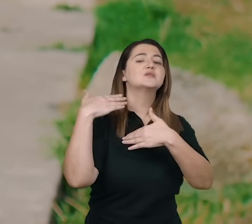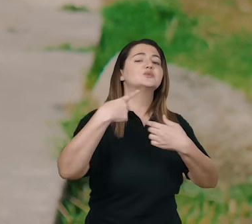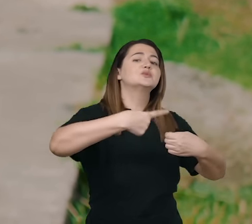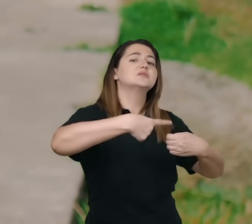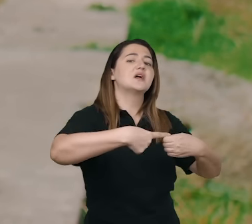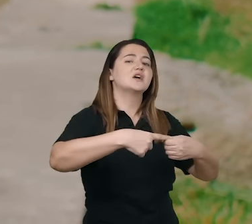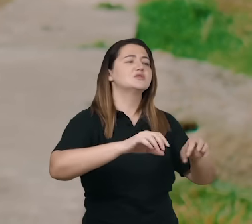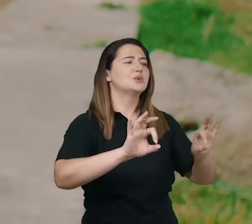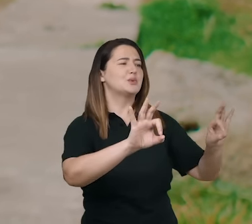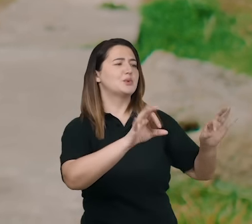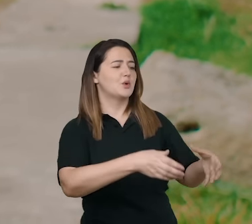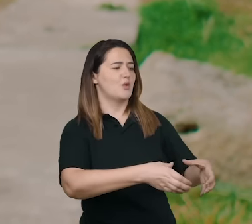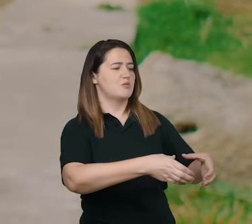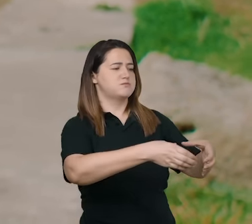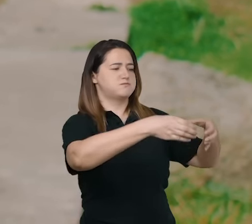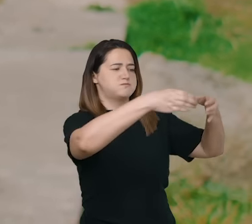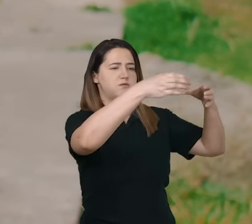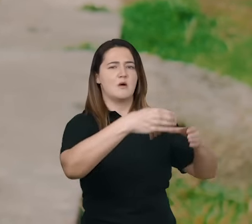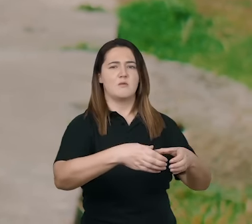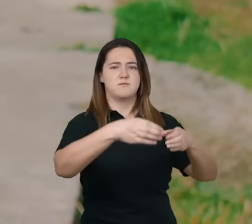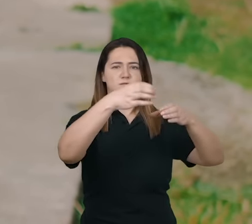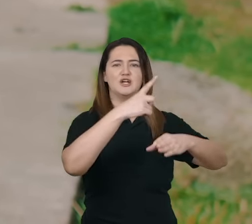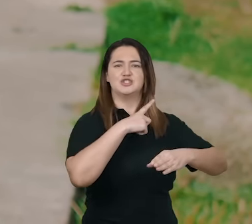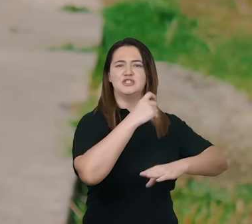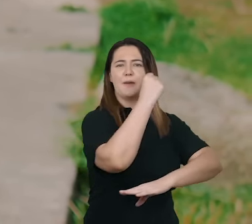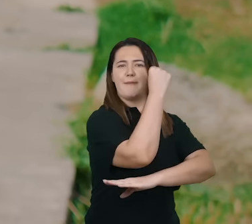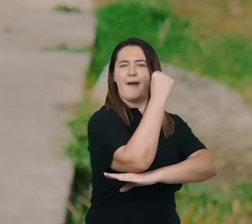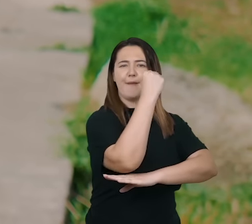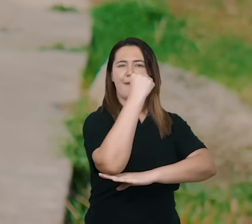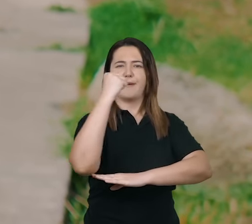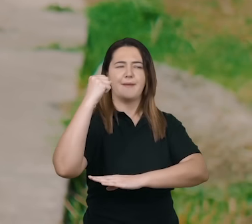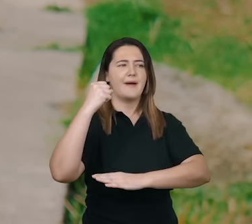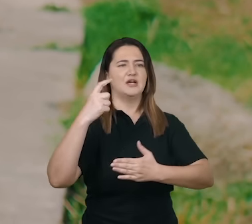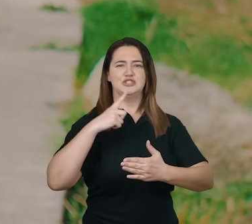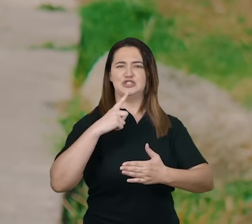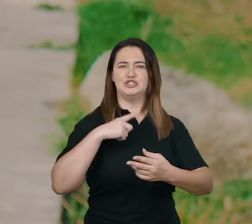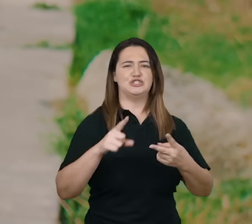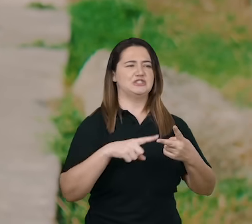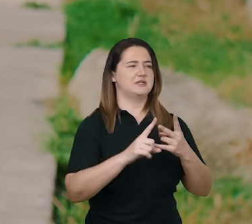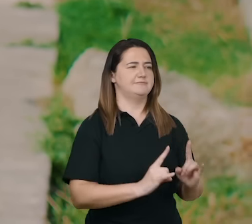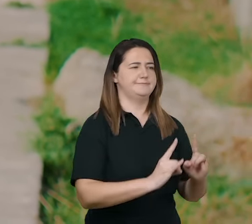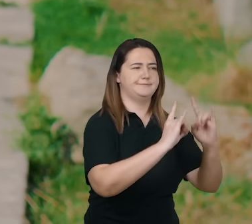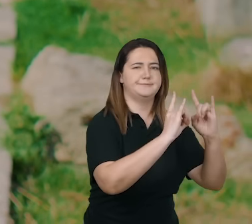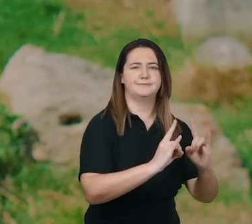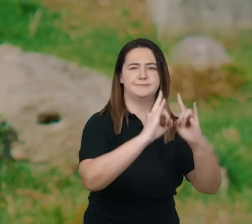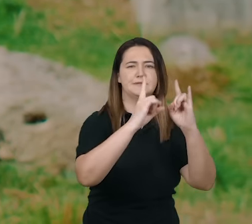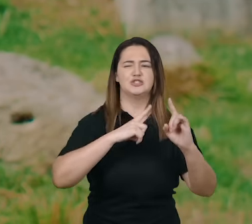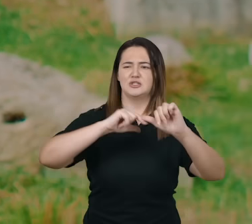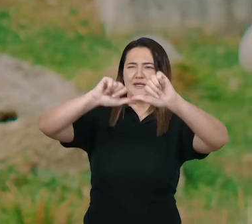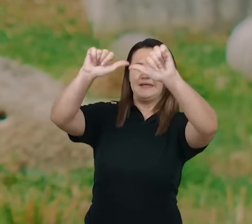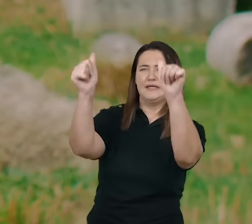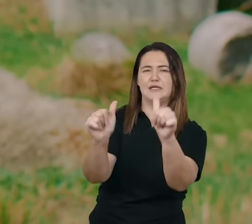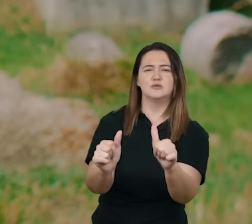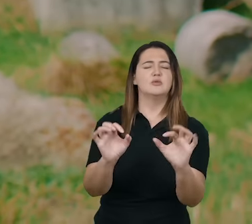mais caras, os edifícios mais bem construídos, as estátuas mais sofisticadas e a